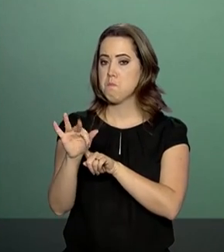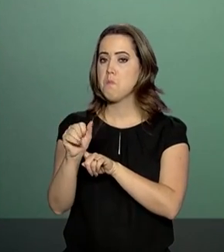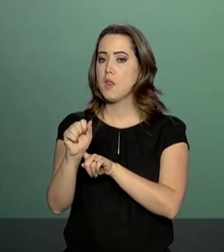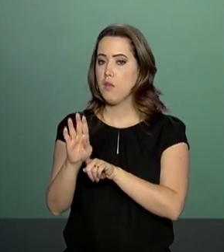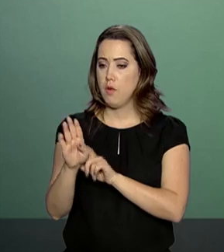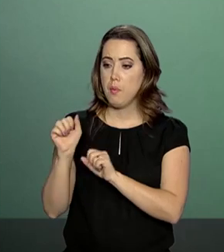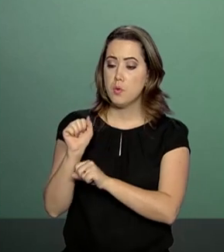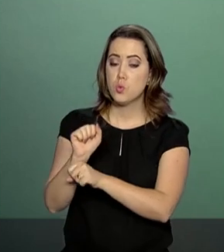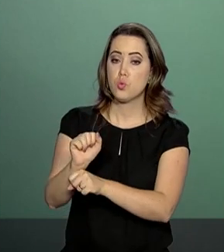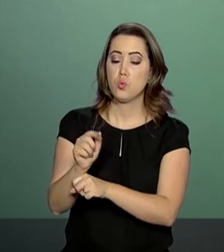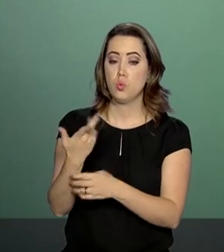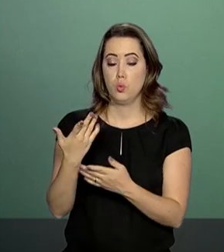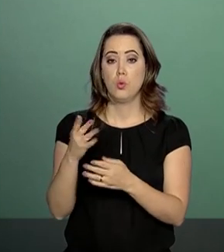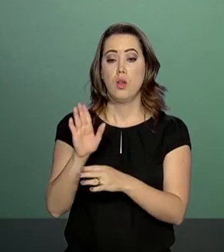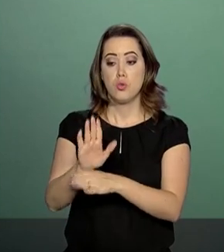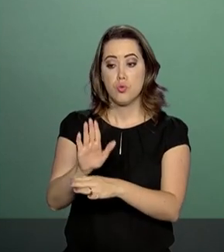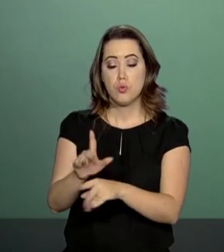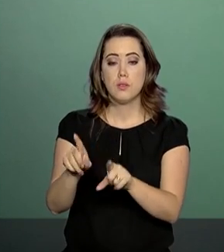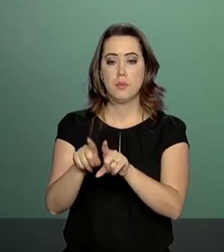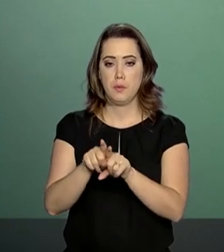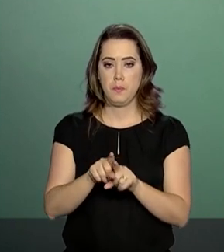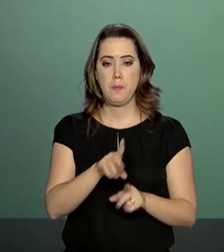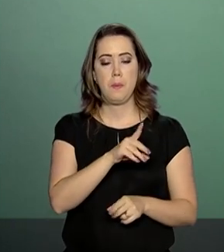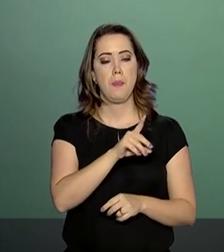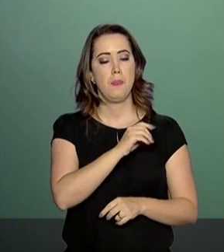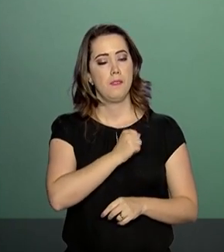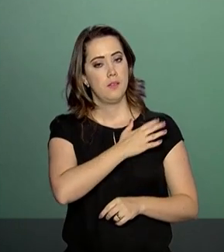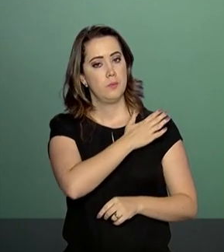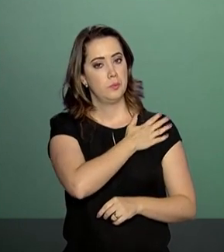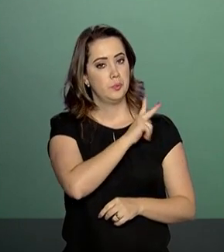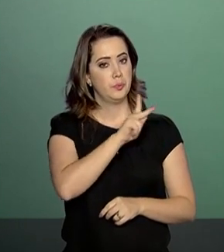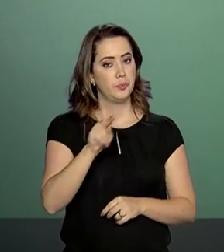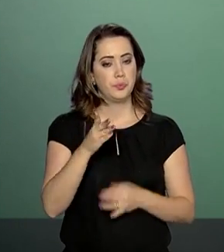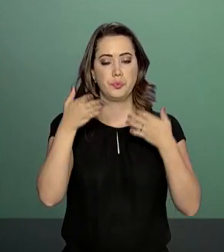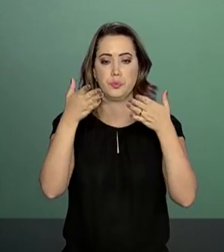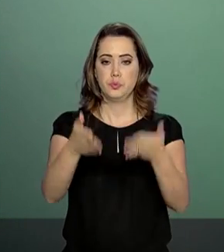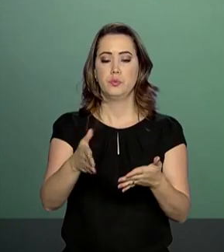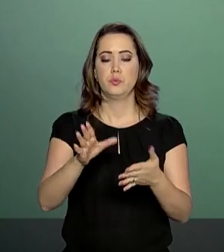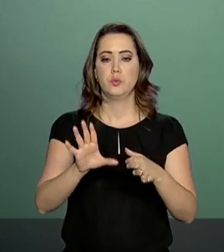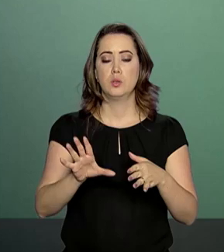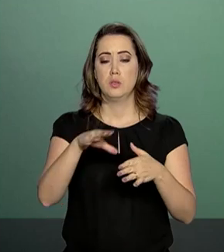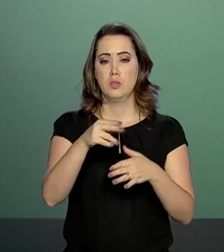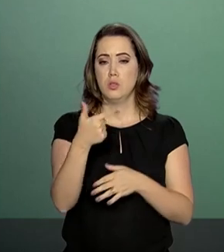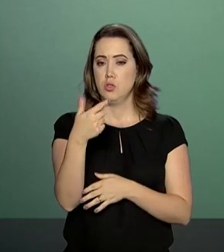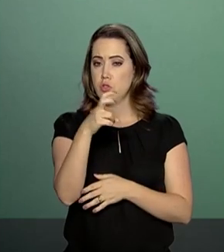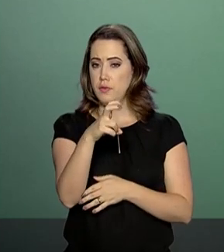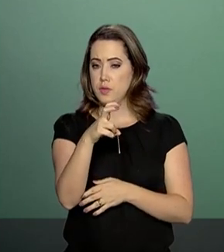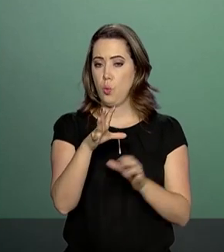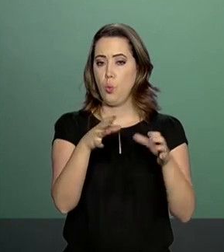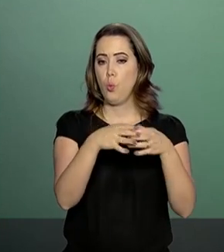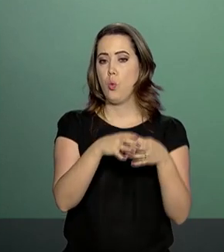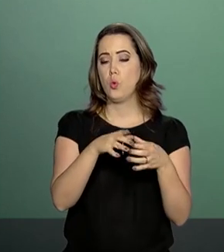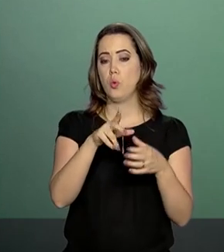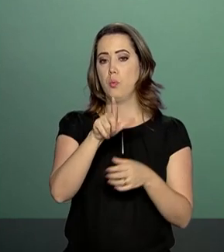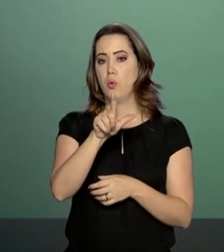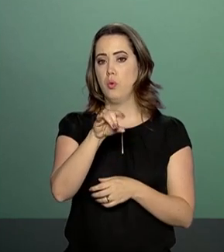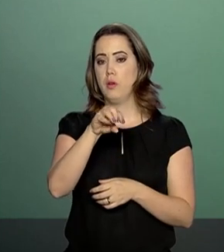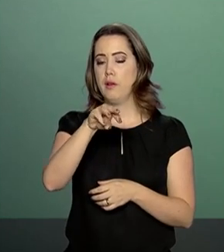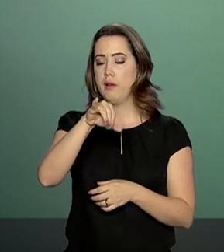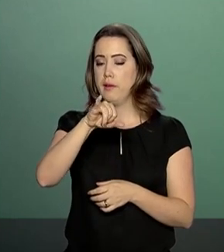participará no dia 25 de reunião do grupo de Lima a ser realizada na